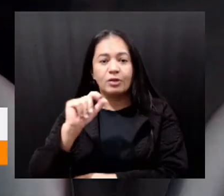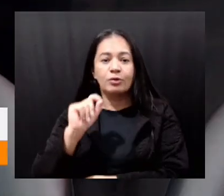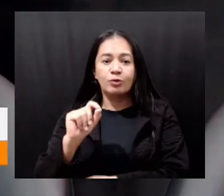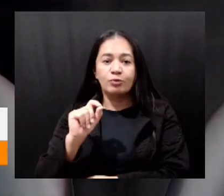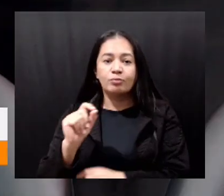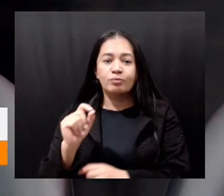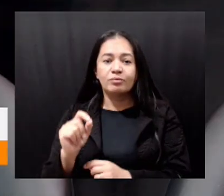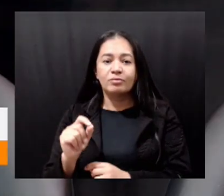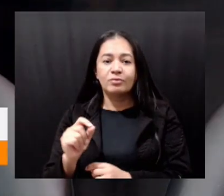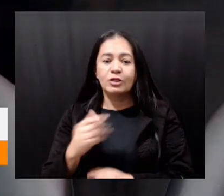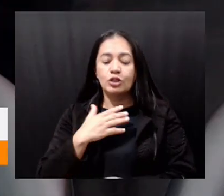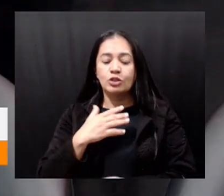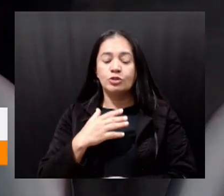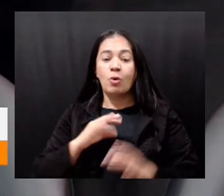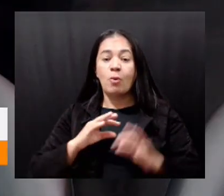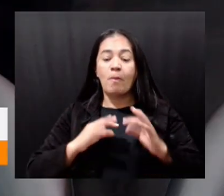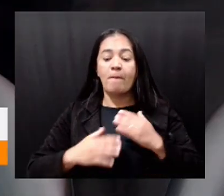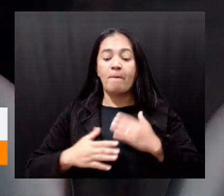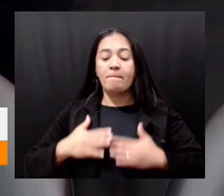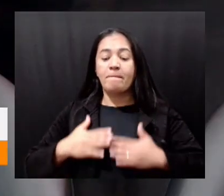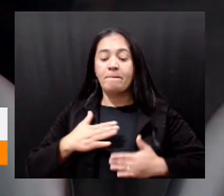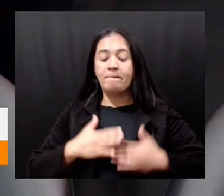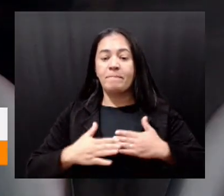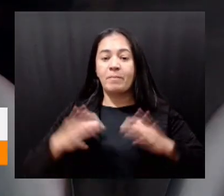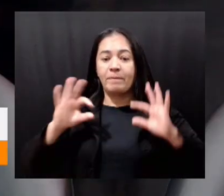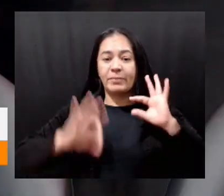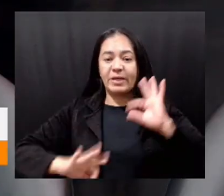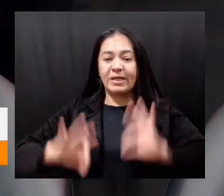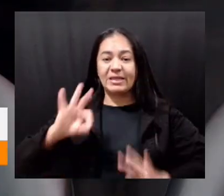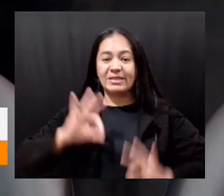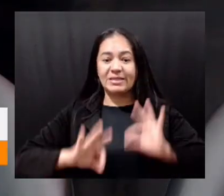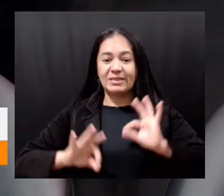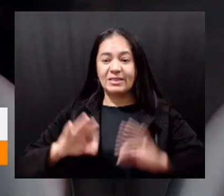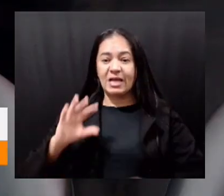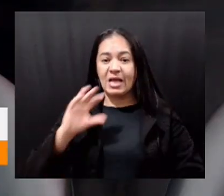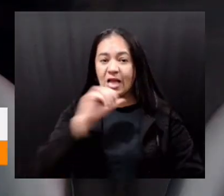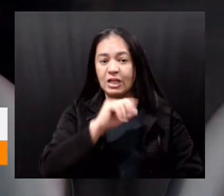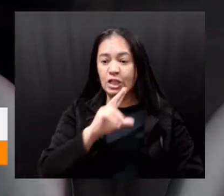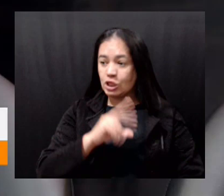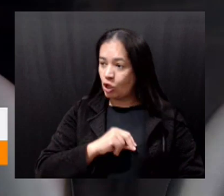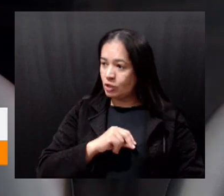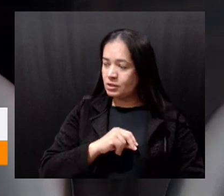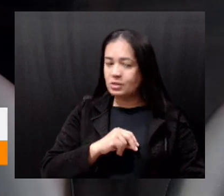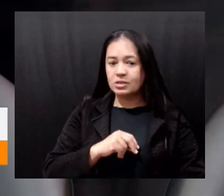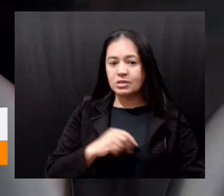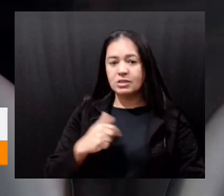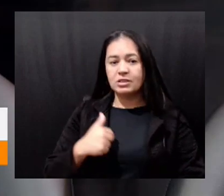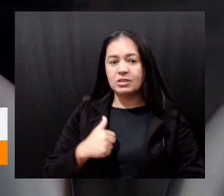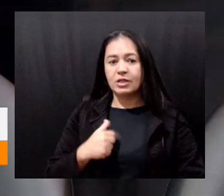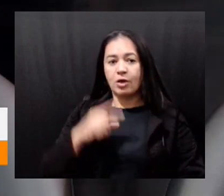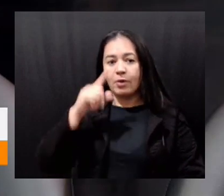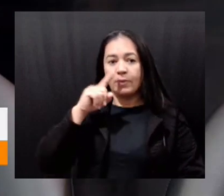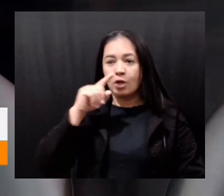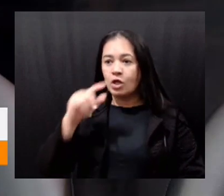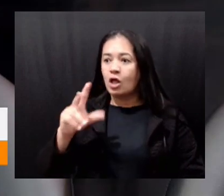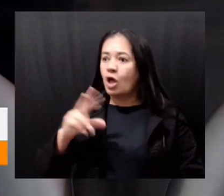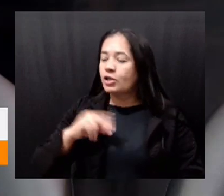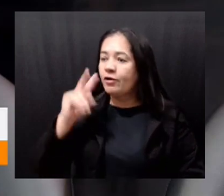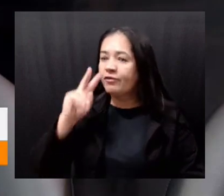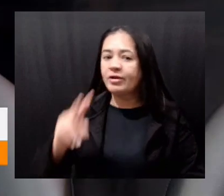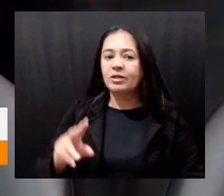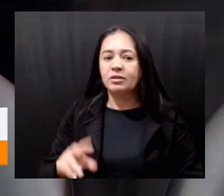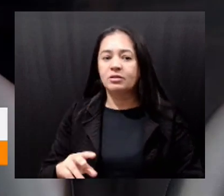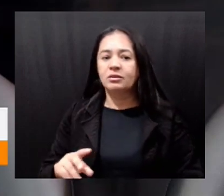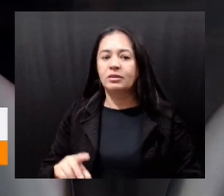prazer imediato, né? Fala, ai, nossa, eu me coloquei no risco, deixa eu ver, nossa, era isso, mas depois ela se assusta às